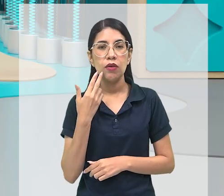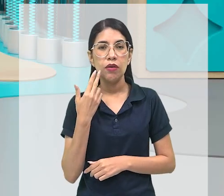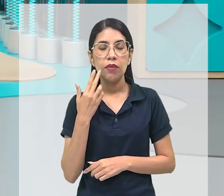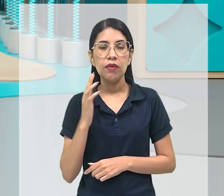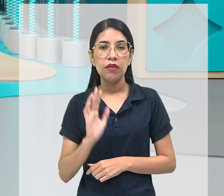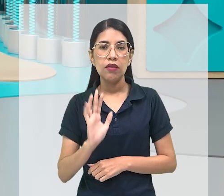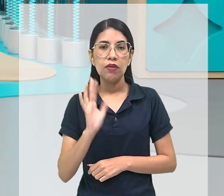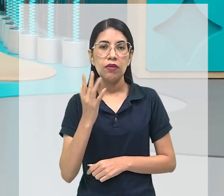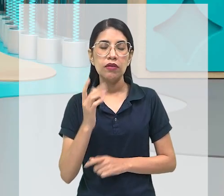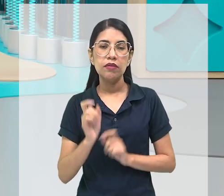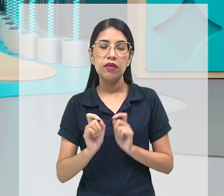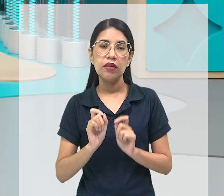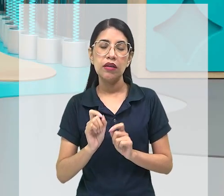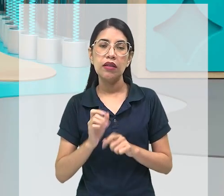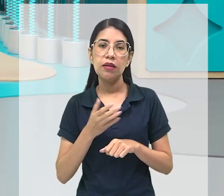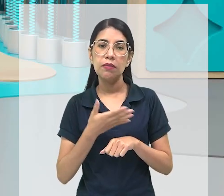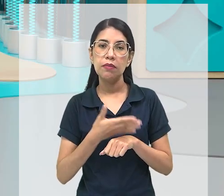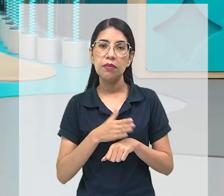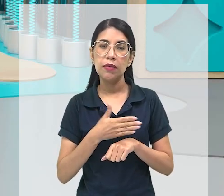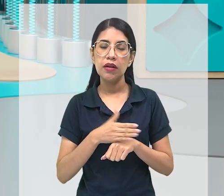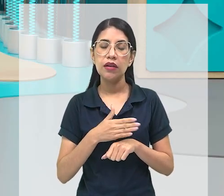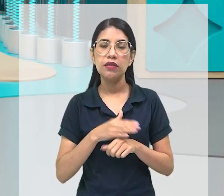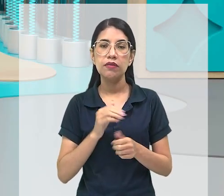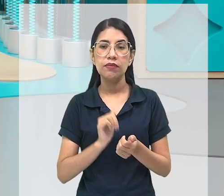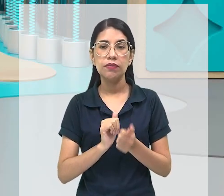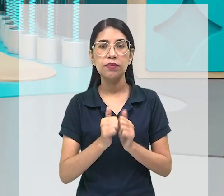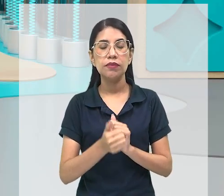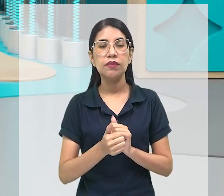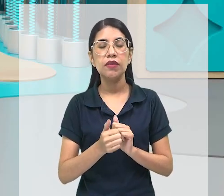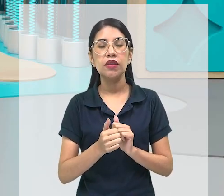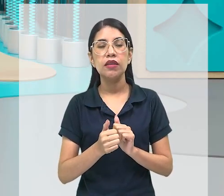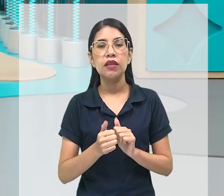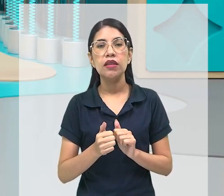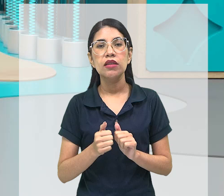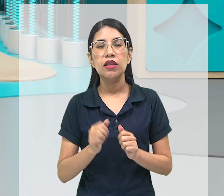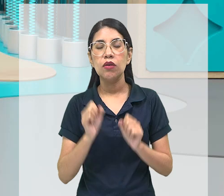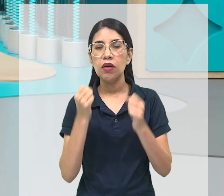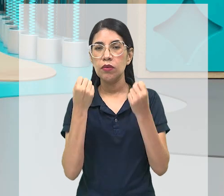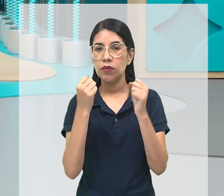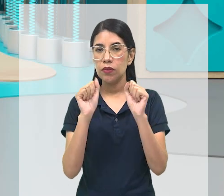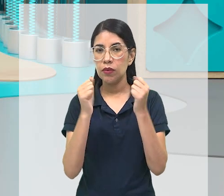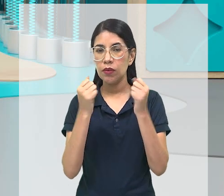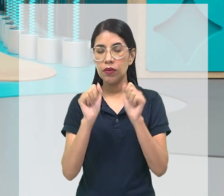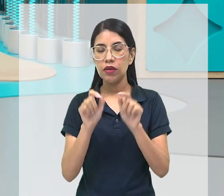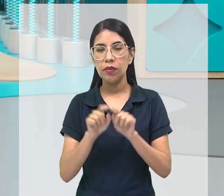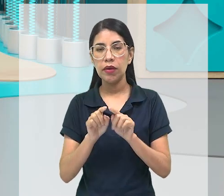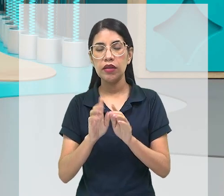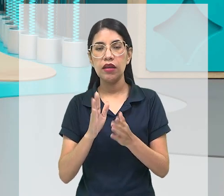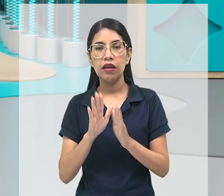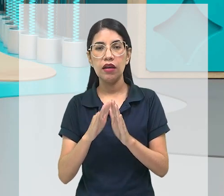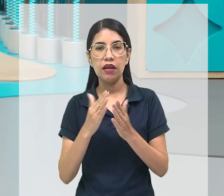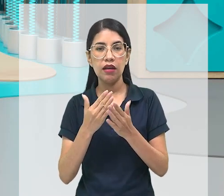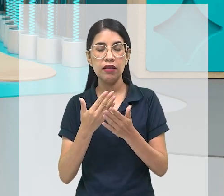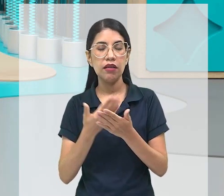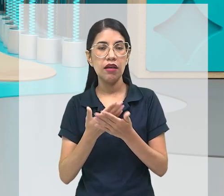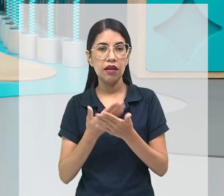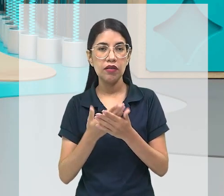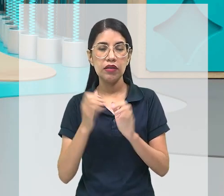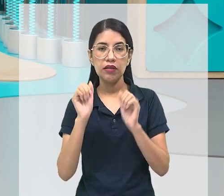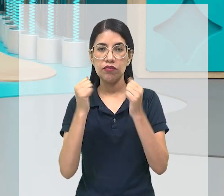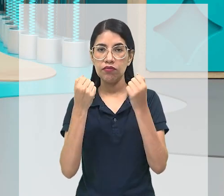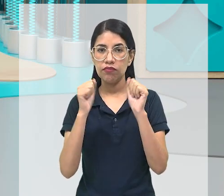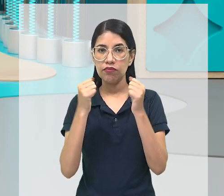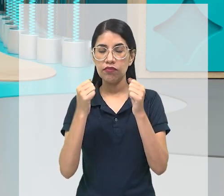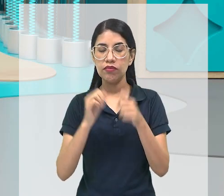de acontecer em práticas esportivas, atividades físicas ou aulas de educação física. Uma delas é